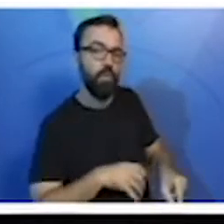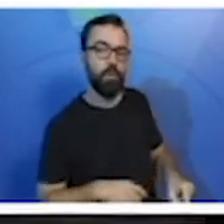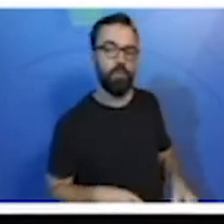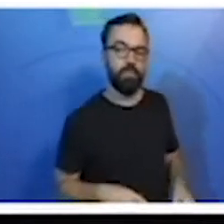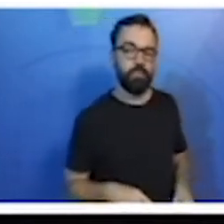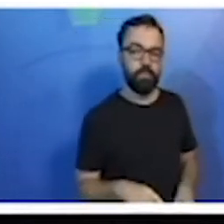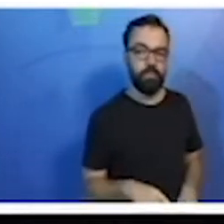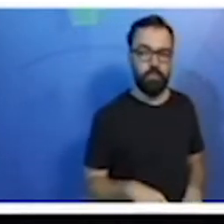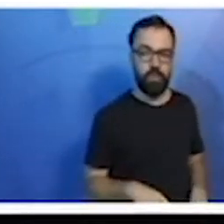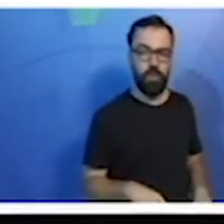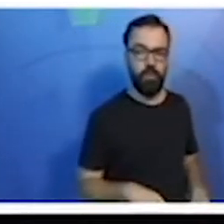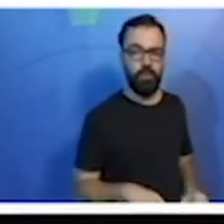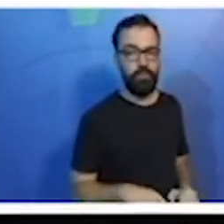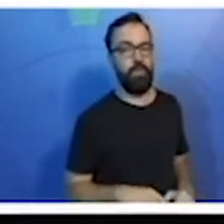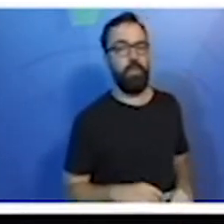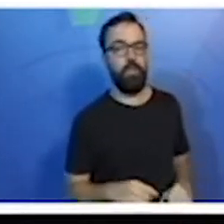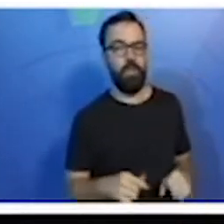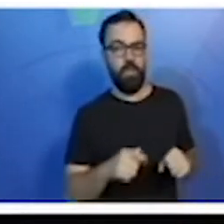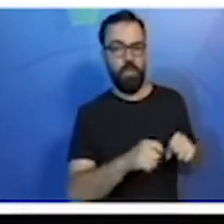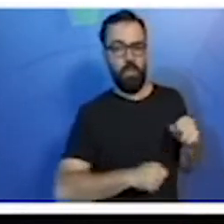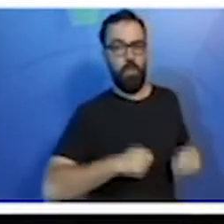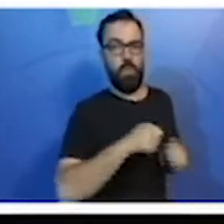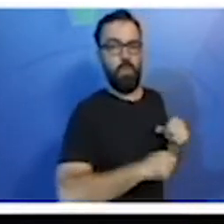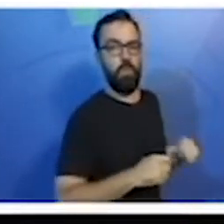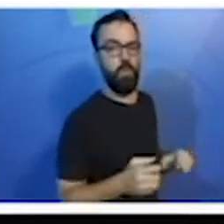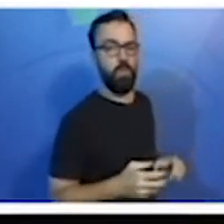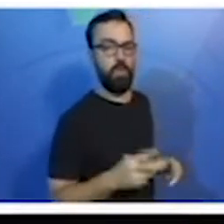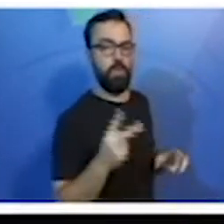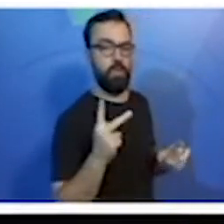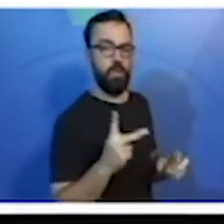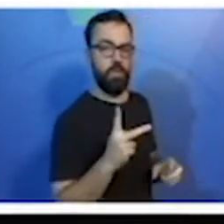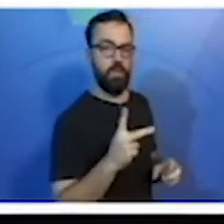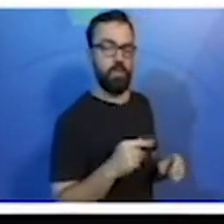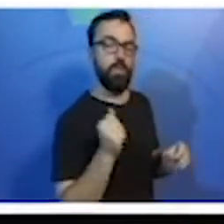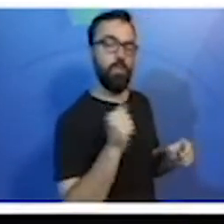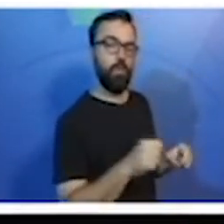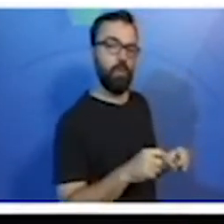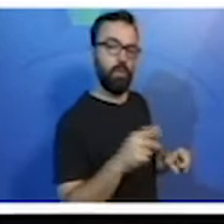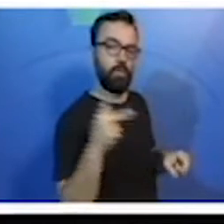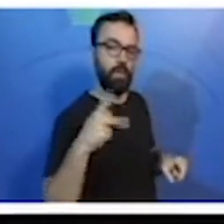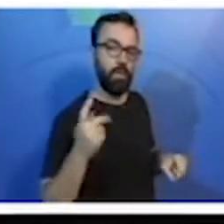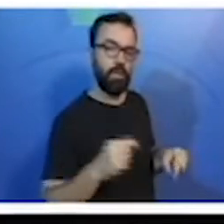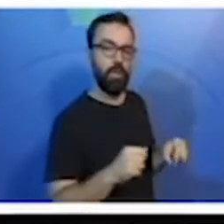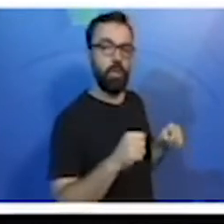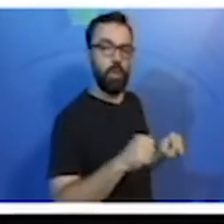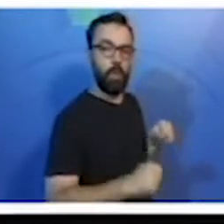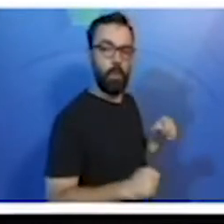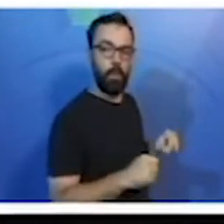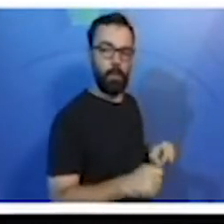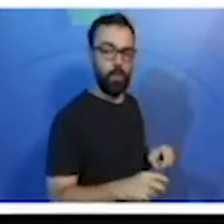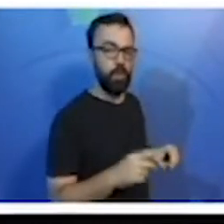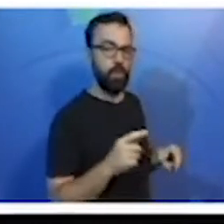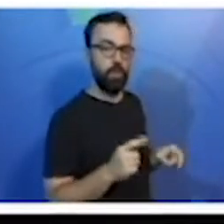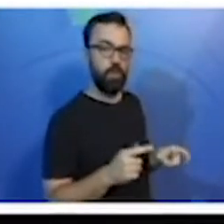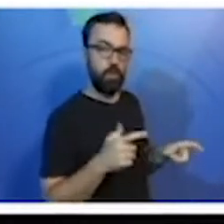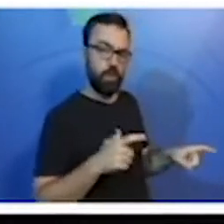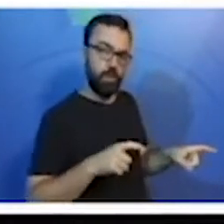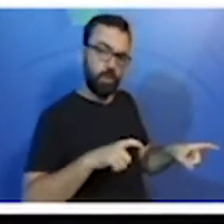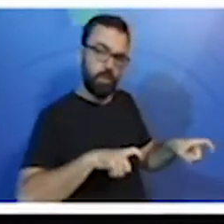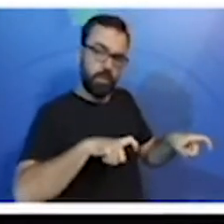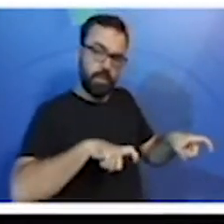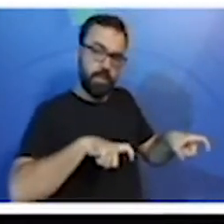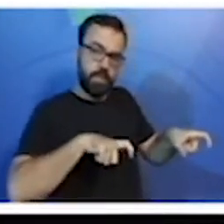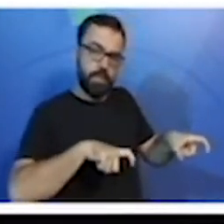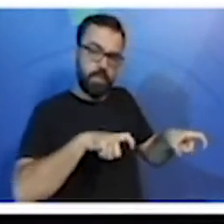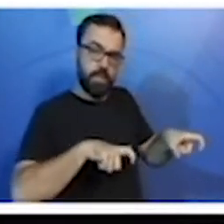alguns segundos nessa prova então a competição que os ciclistas partem em Paris e realizam A análise dos adversários que eles saem sempre em duplas né